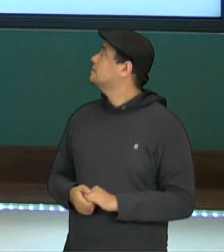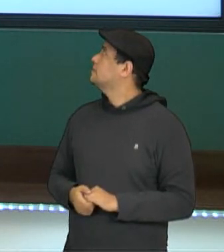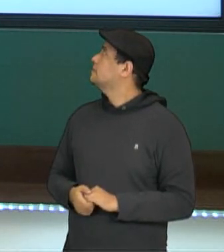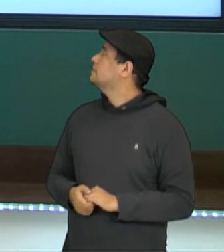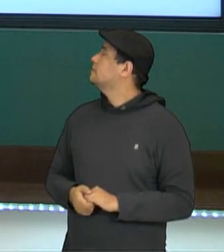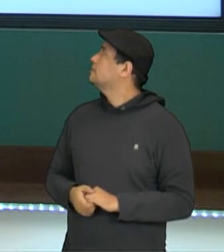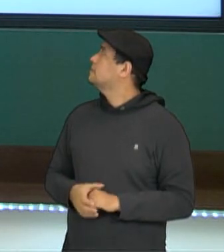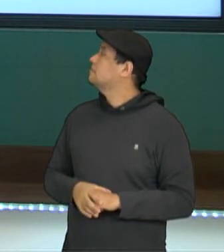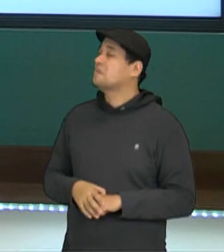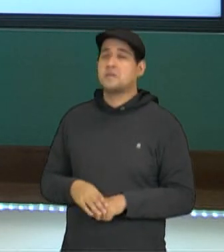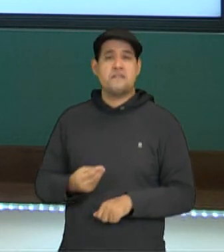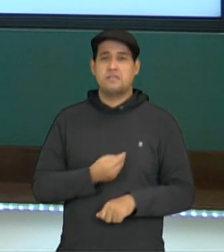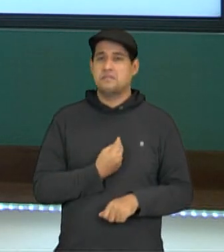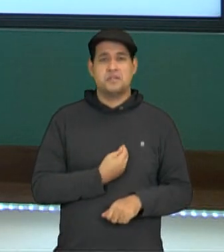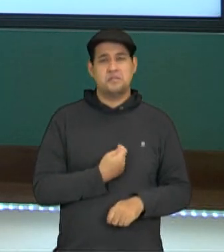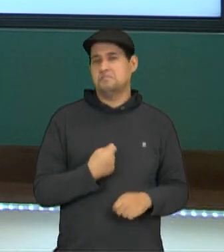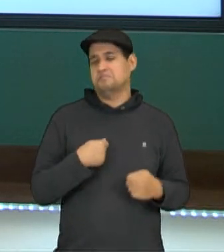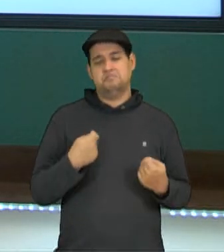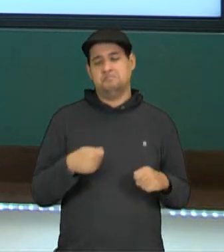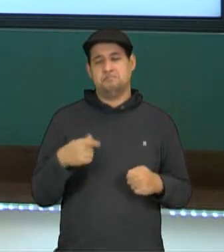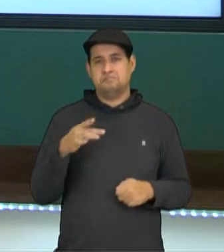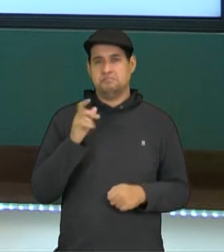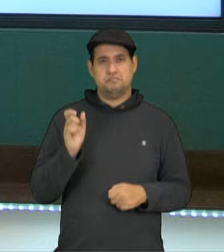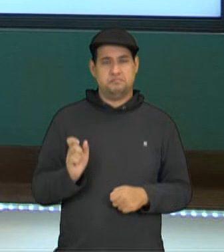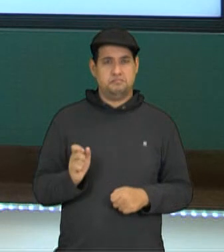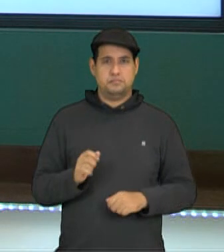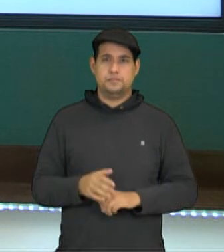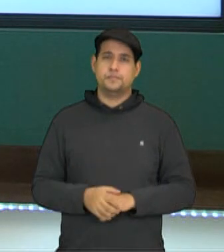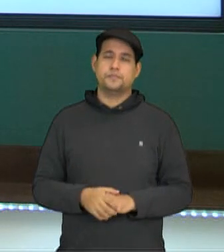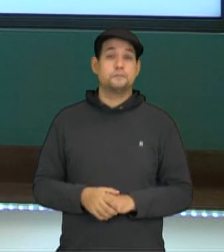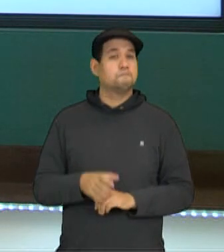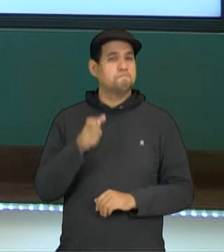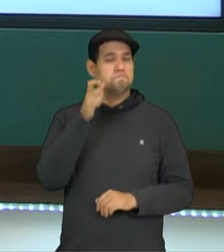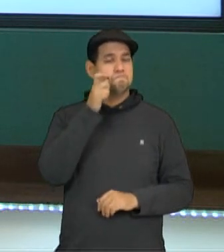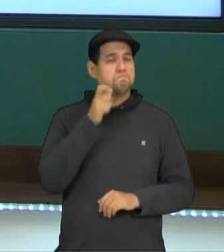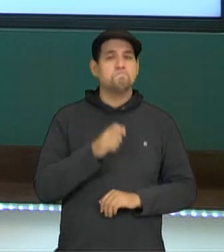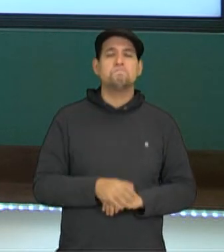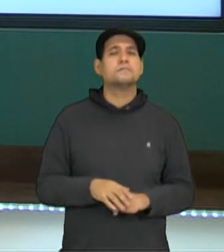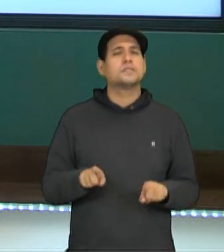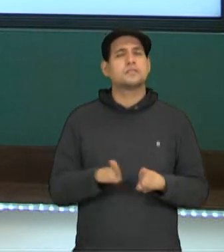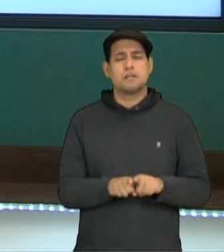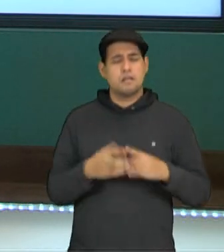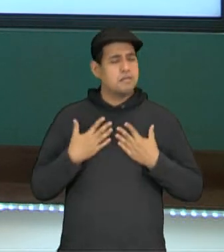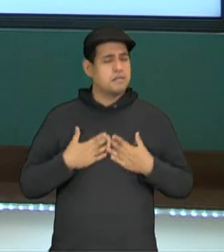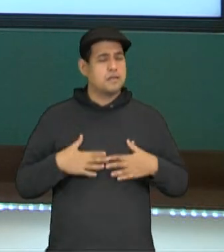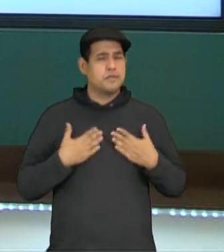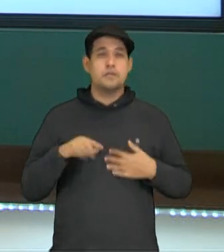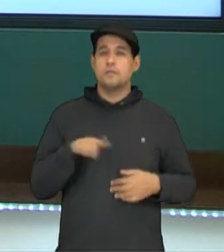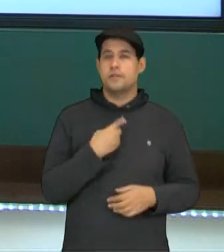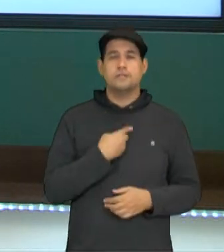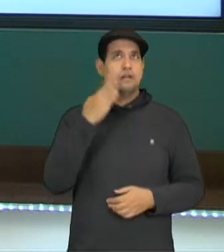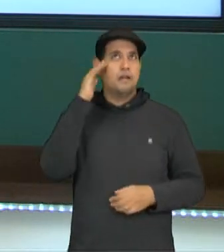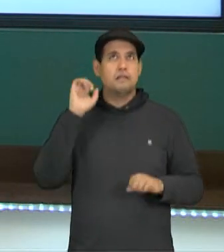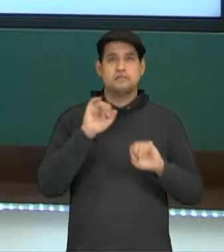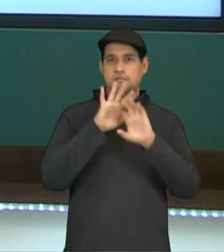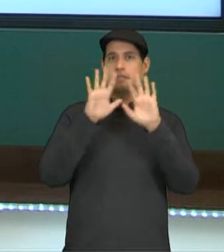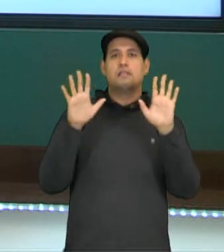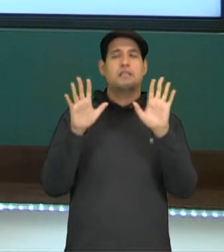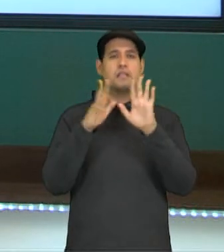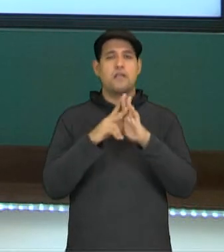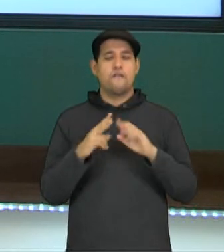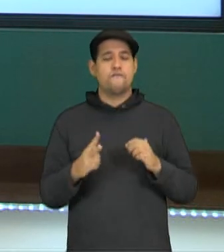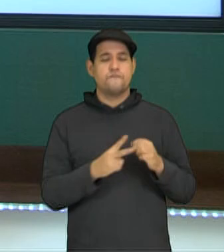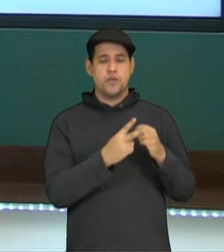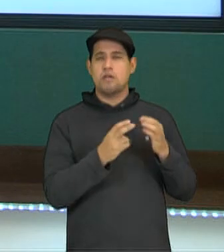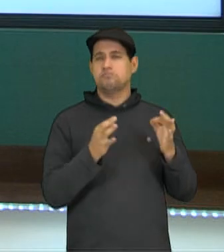survive, para sobreviver, ok? Interessante. E bem tranquilo para a gente poder entender, né, gente? Acho que o vocabulário aqui está